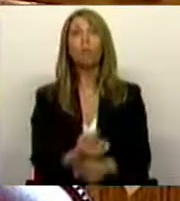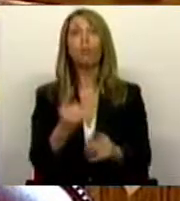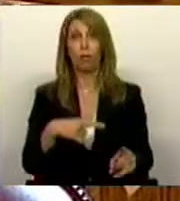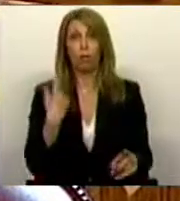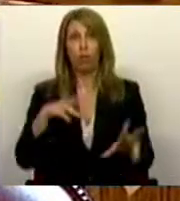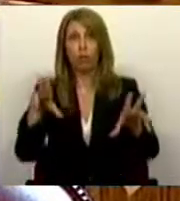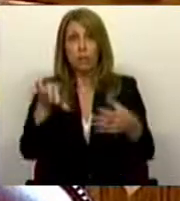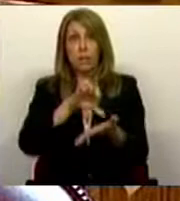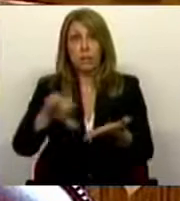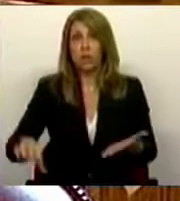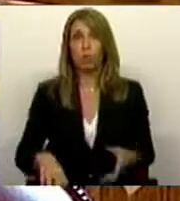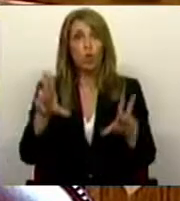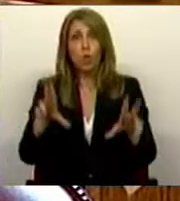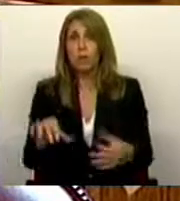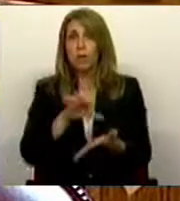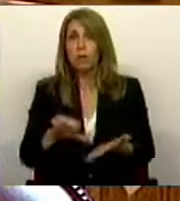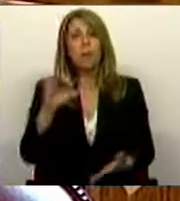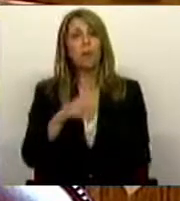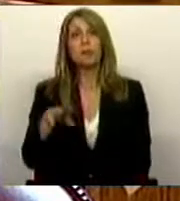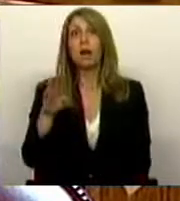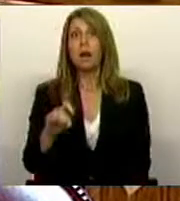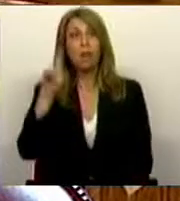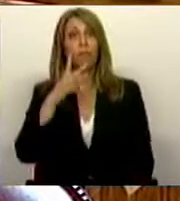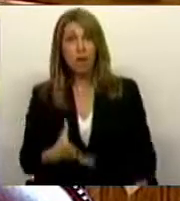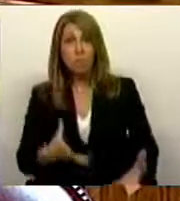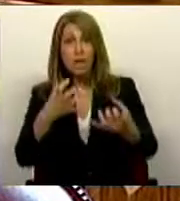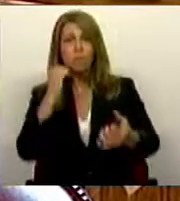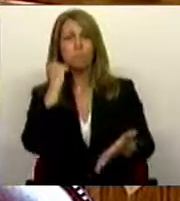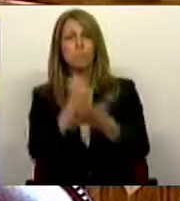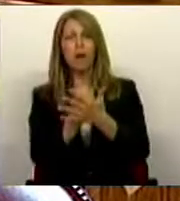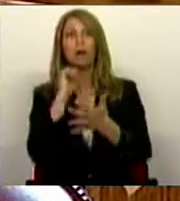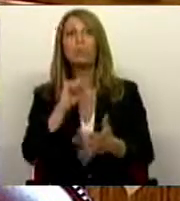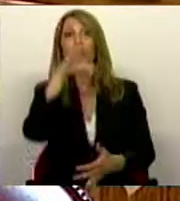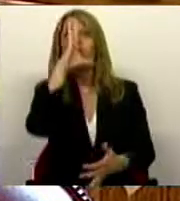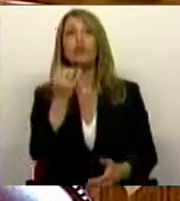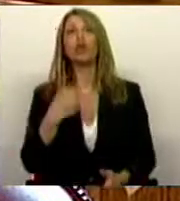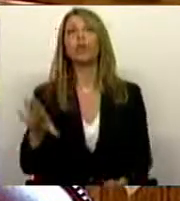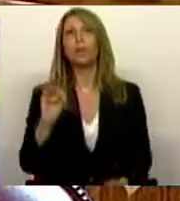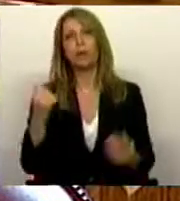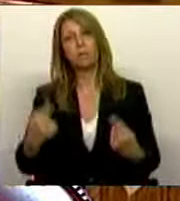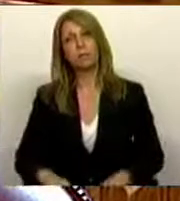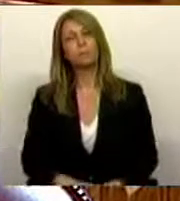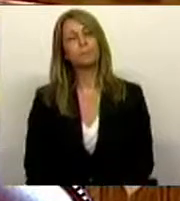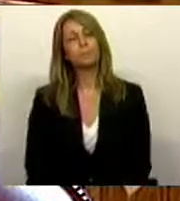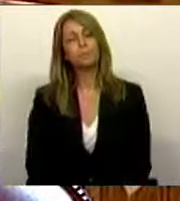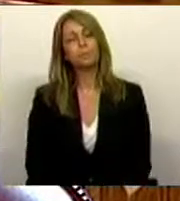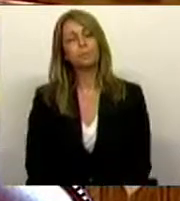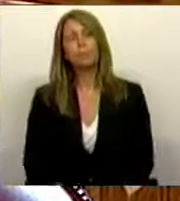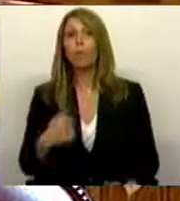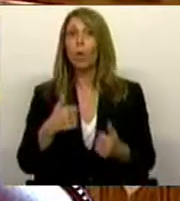Deputado. Nunca desistimos do SNS e a sua defesa é uma das marcas da governação socialista.